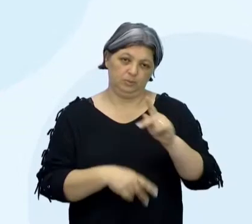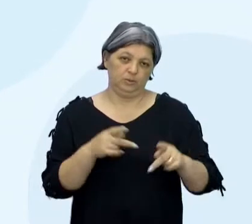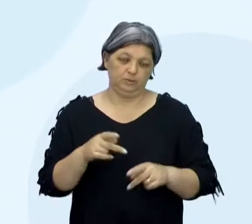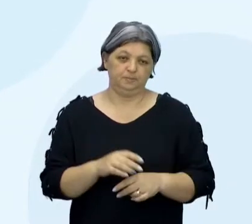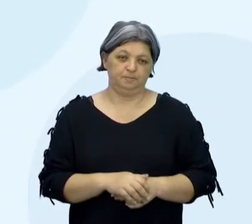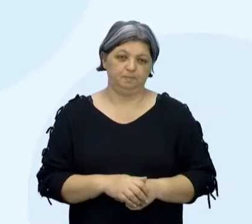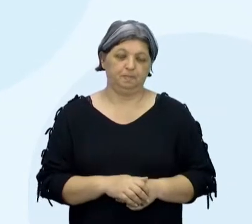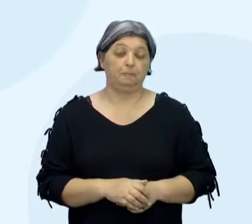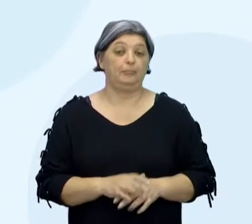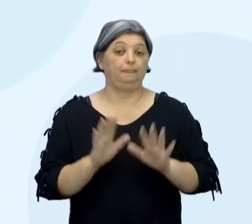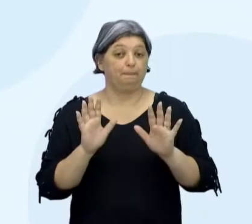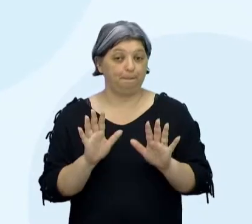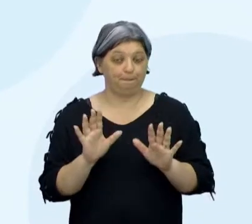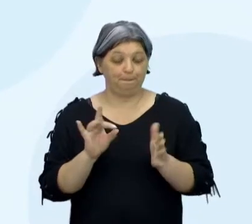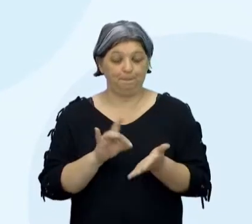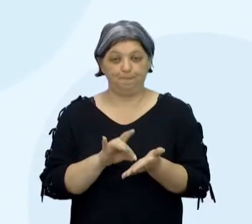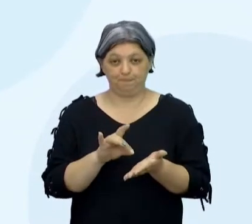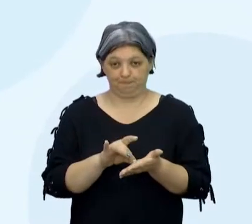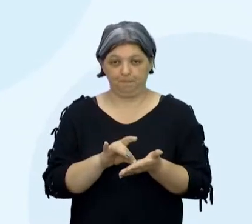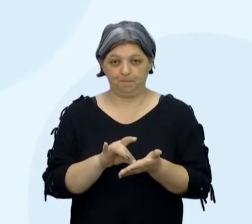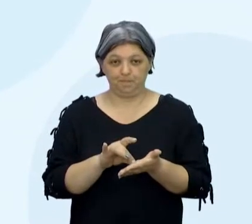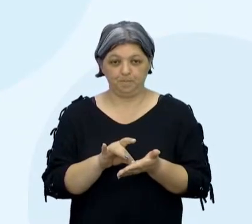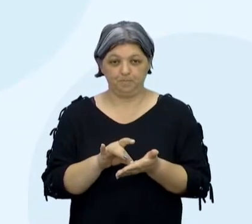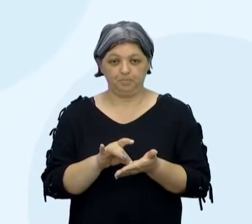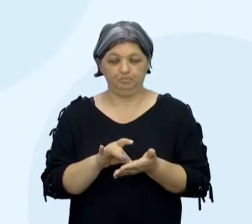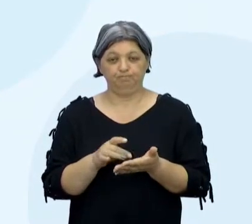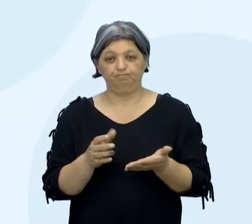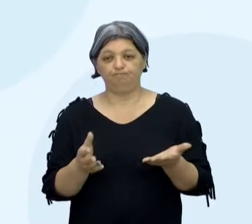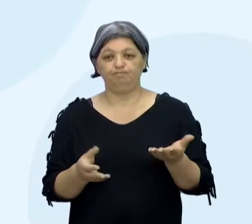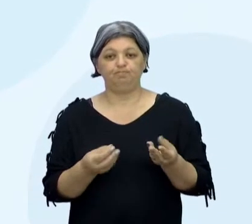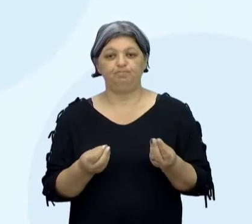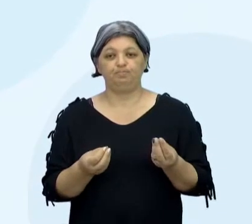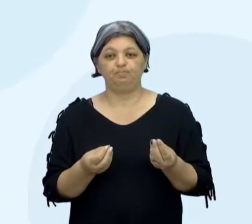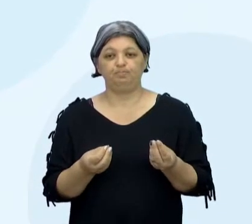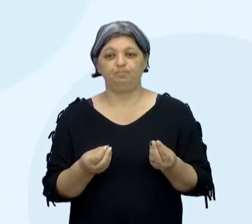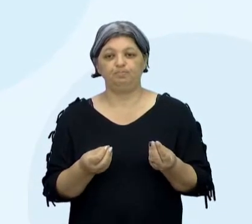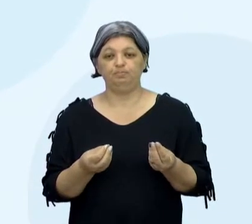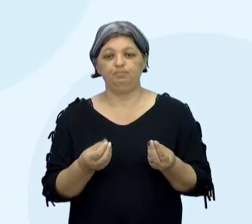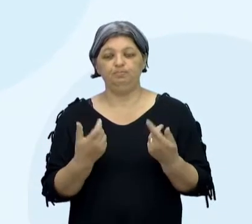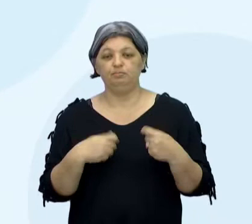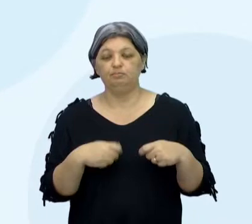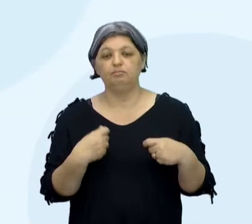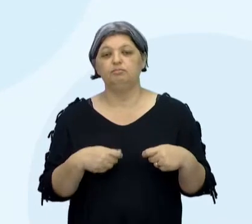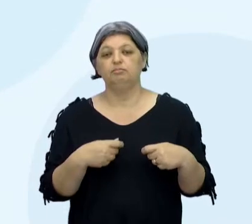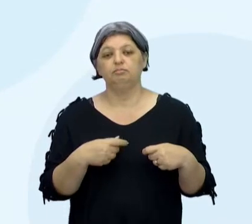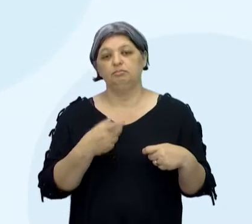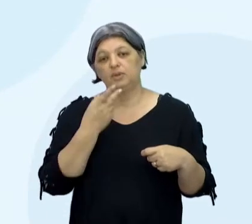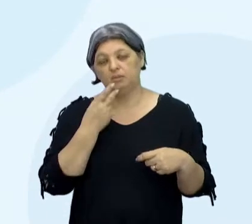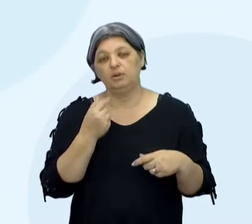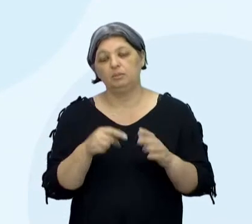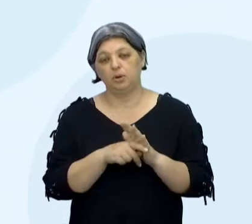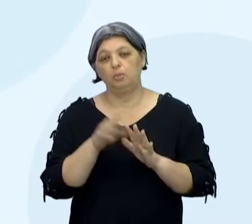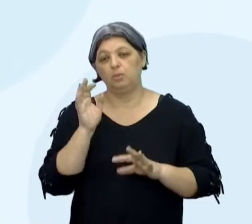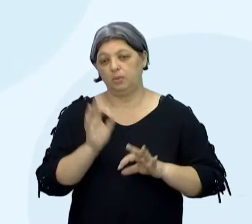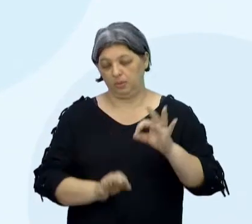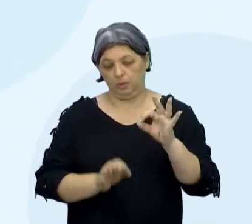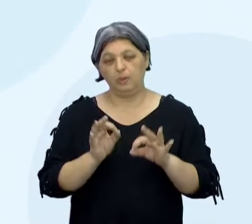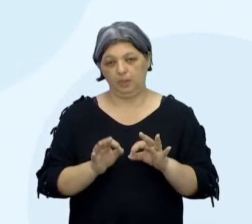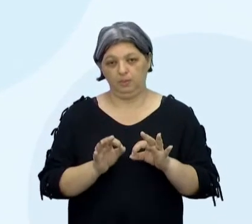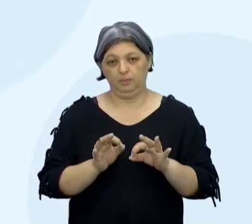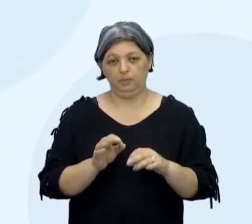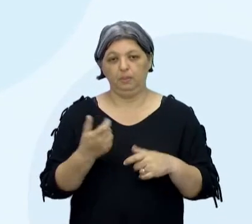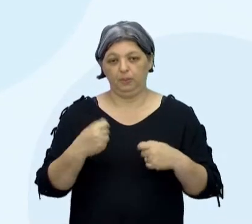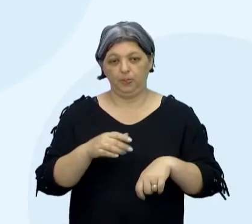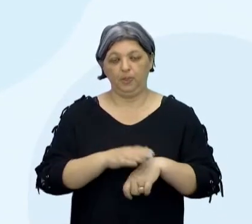só que na verdade a gente tem que tratar de uma forma justa né e o mínimo que a gente pode fazer